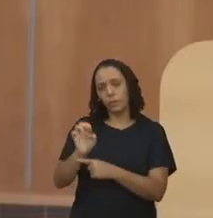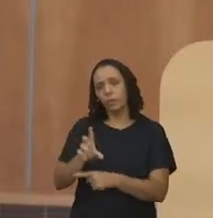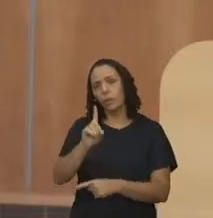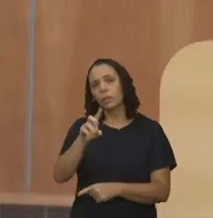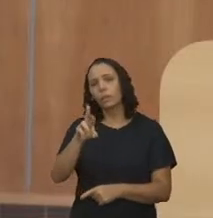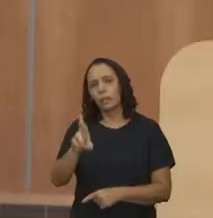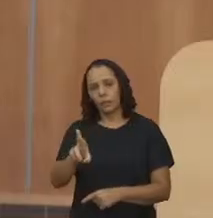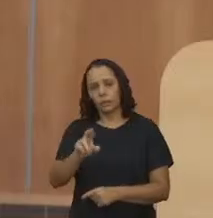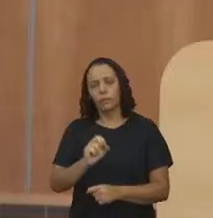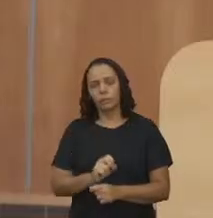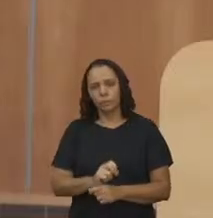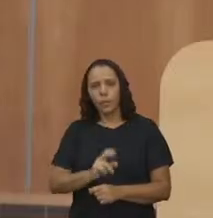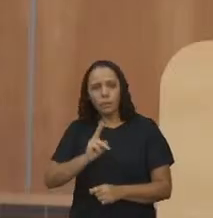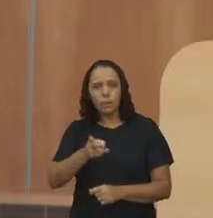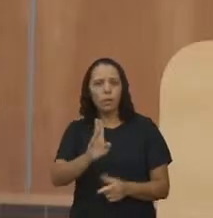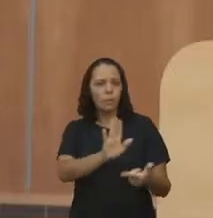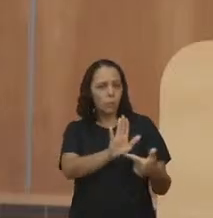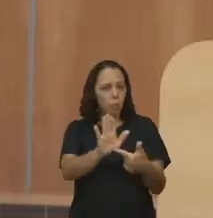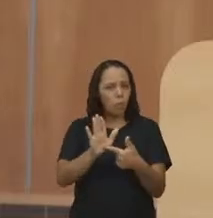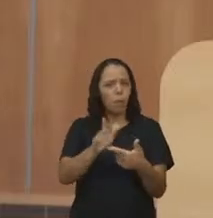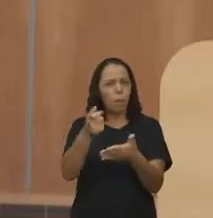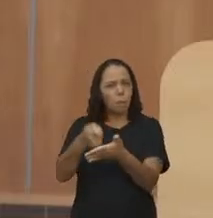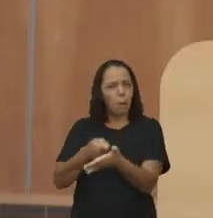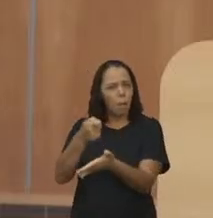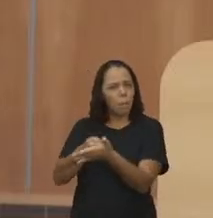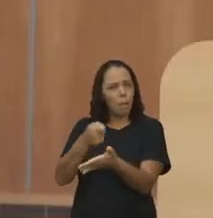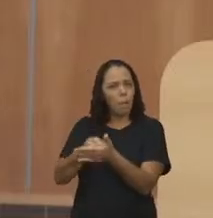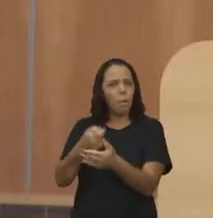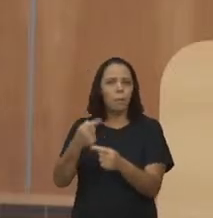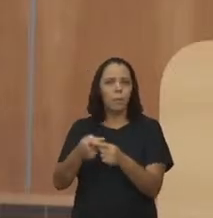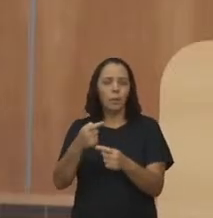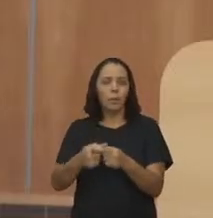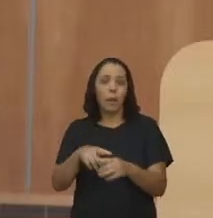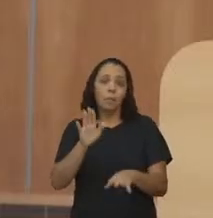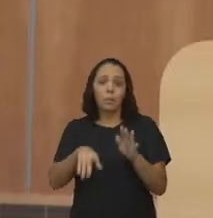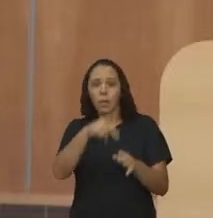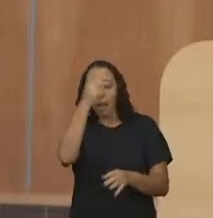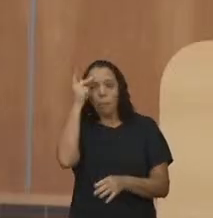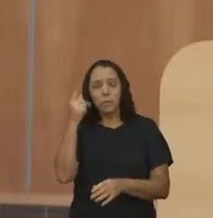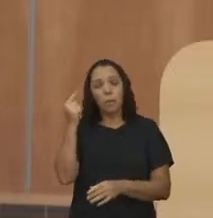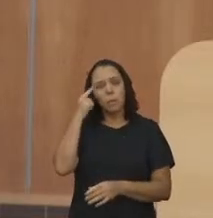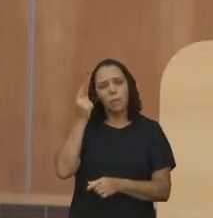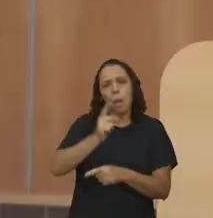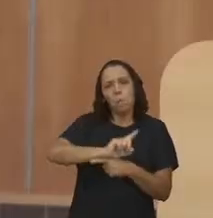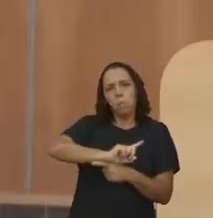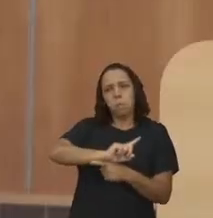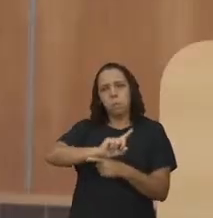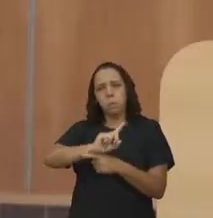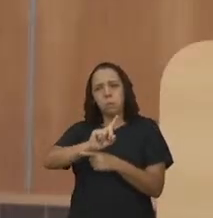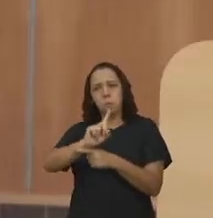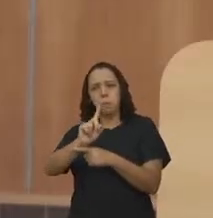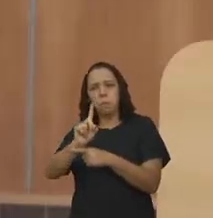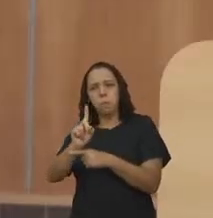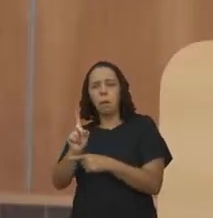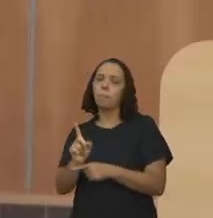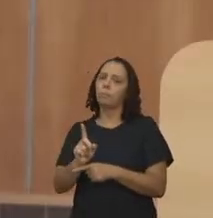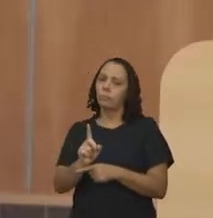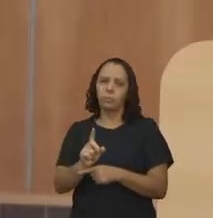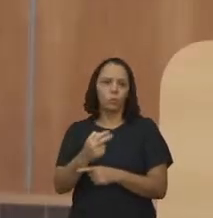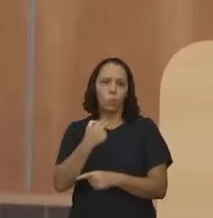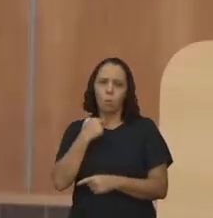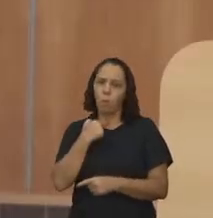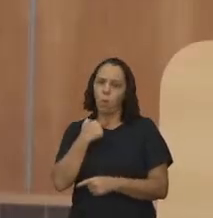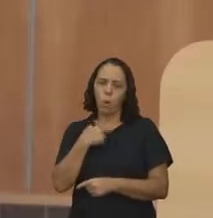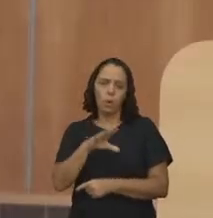batendo aqui na tribuna, comentando, cobrando, porque as pessoas acham que pode correr um pouquinho mais, e a velocidade ali é 60 km por hora.